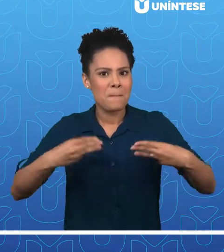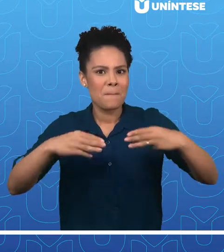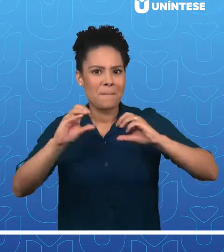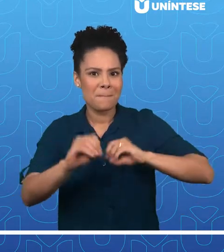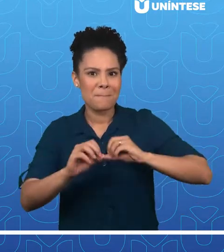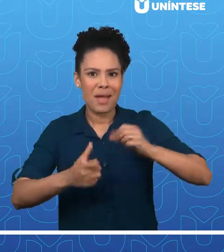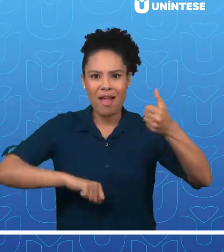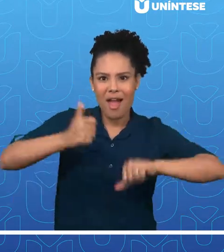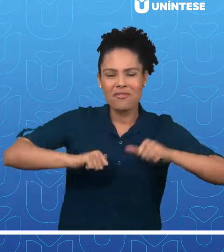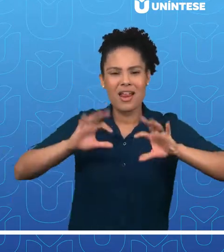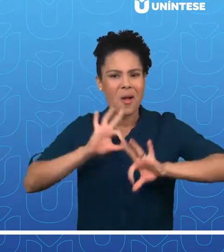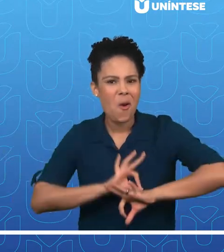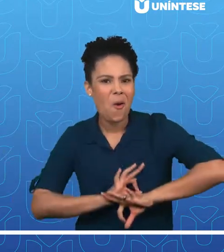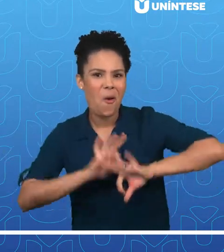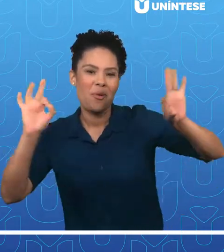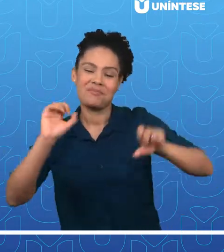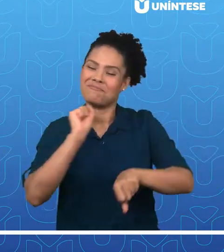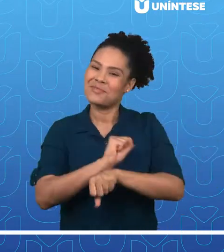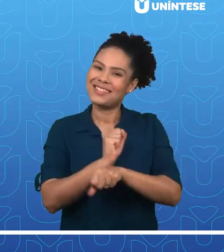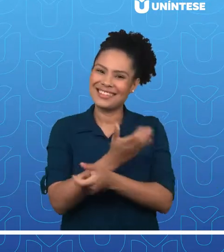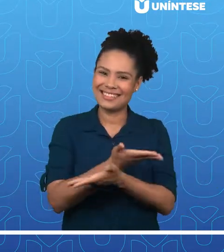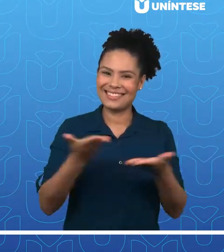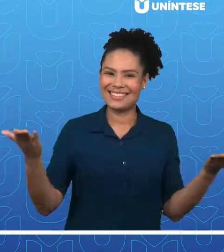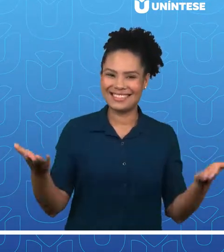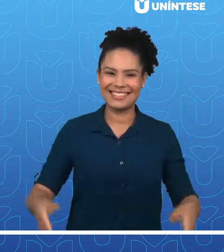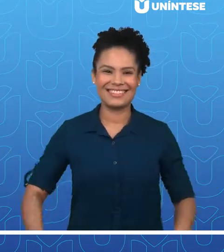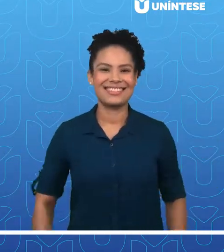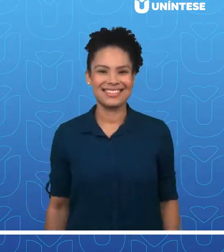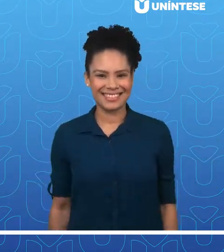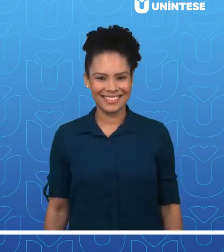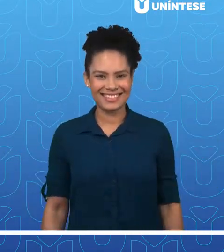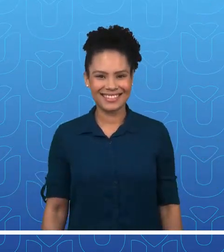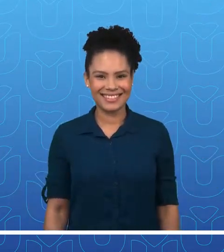e um curso com ótima avaliação do MEC. Esperamos por você!